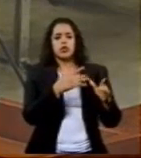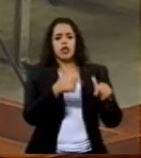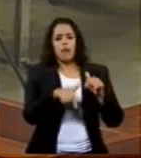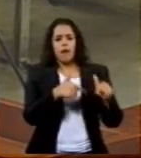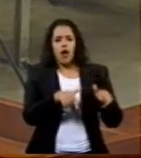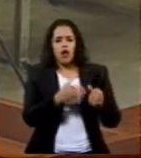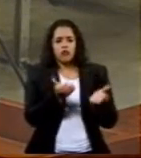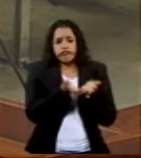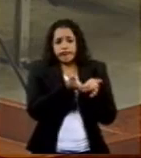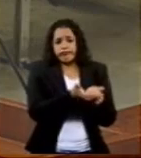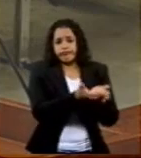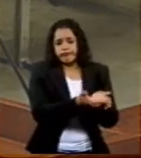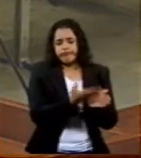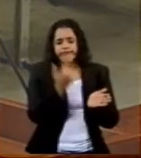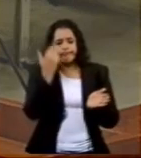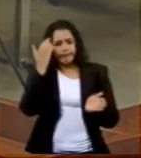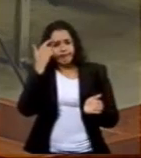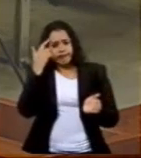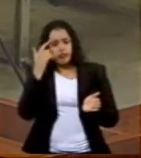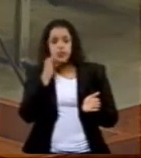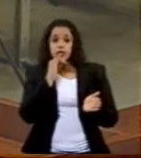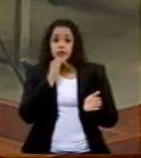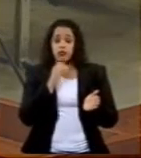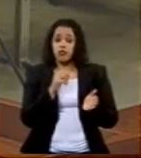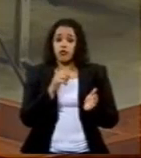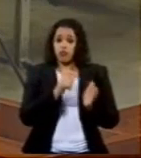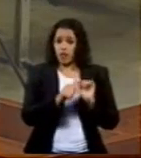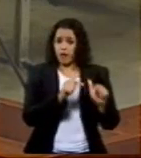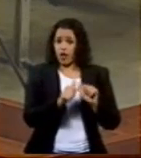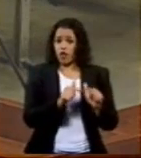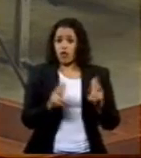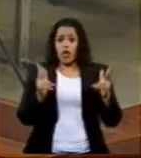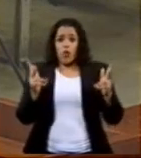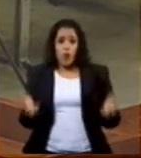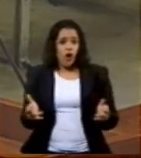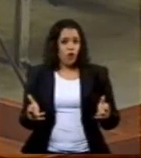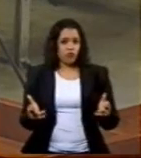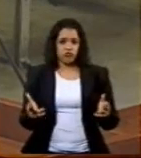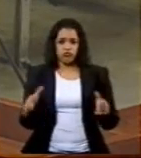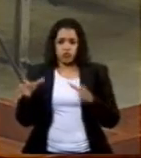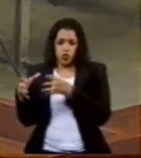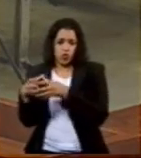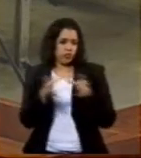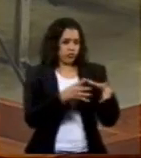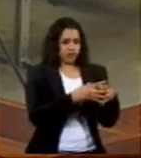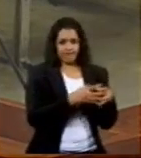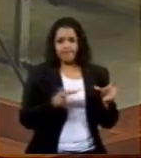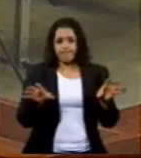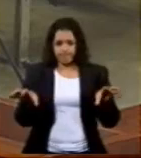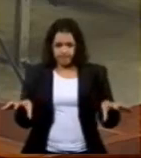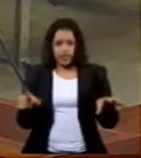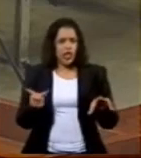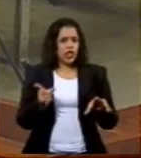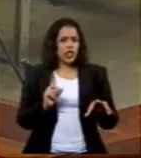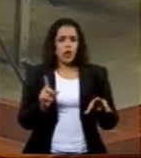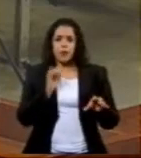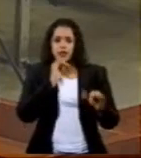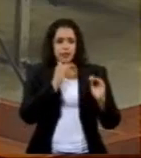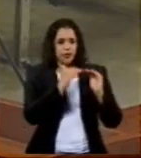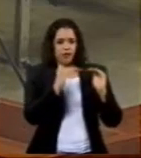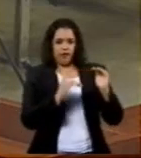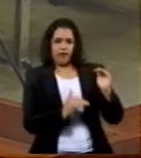a entender que as atividades são praticadas de forma idêntica por ambas as categorias e não